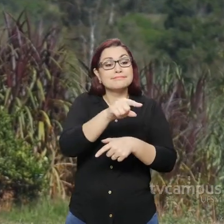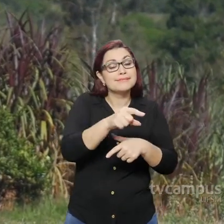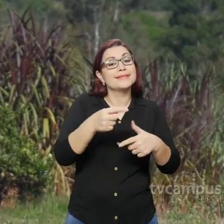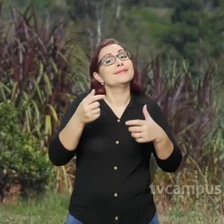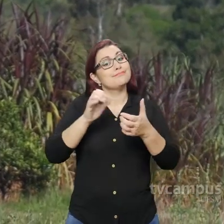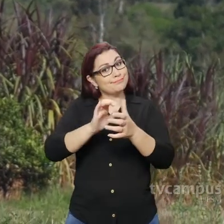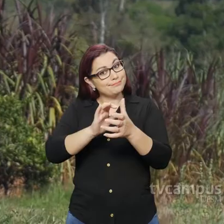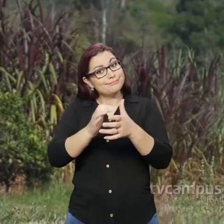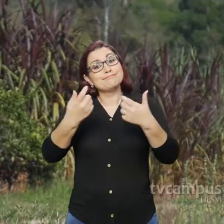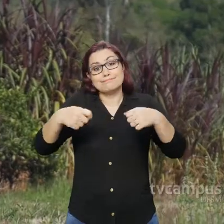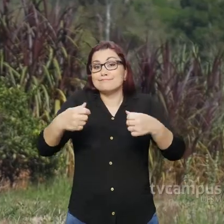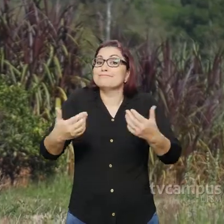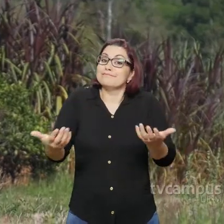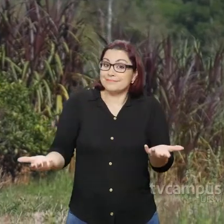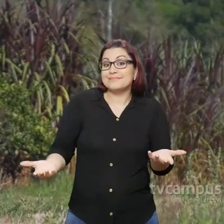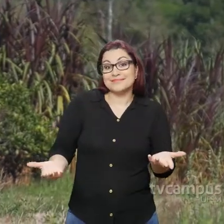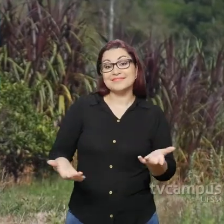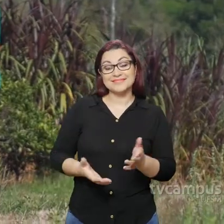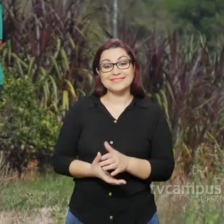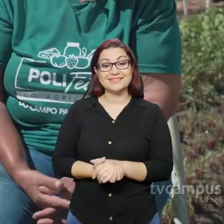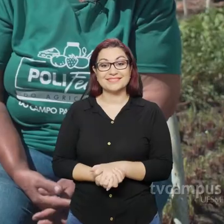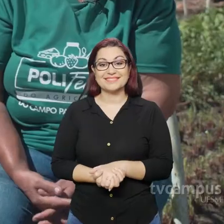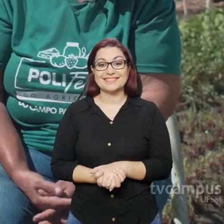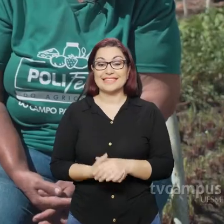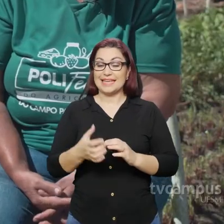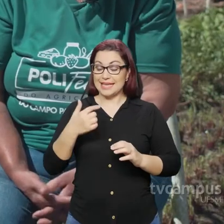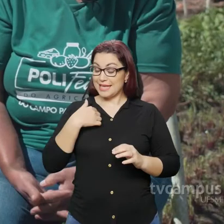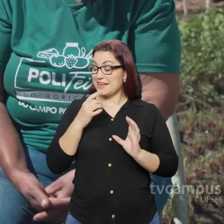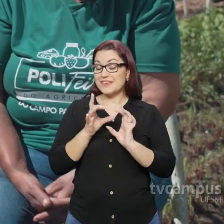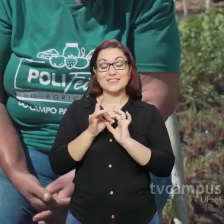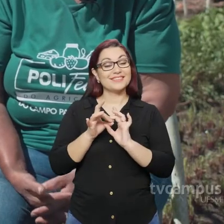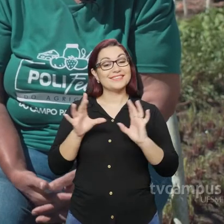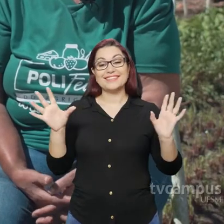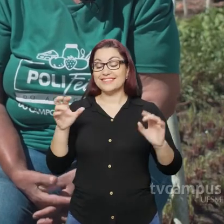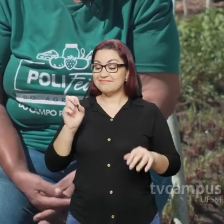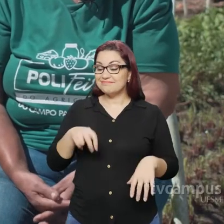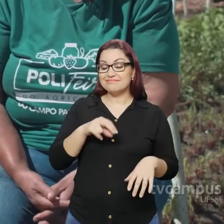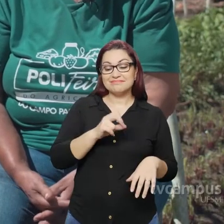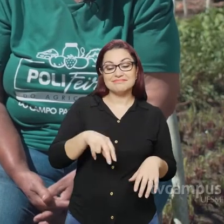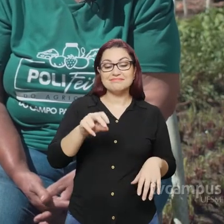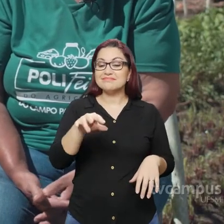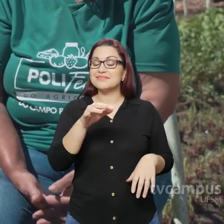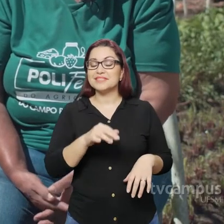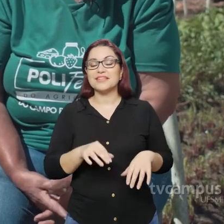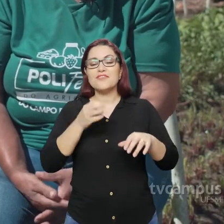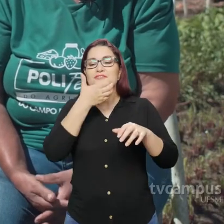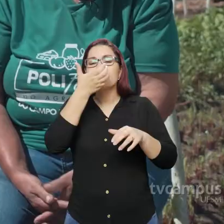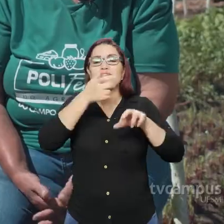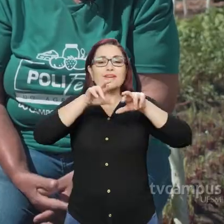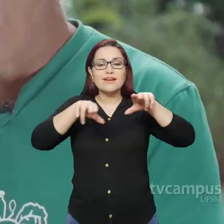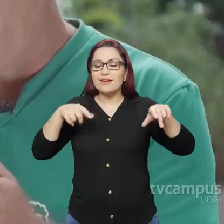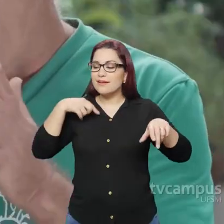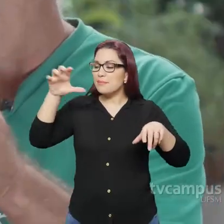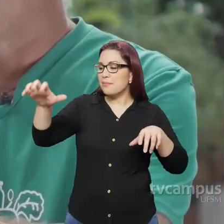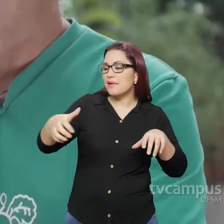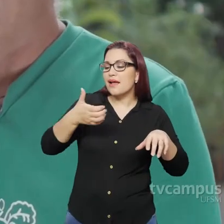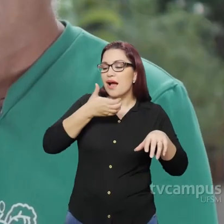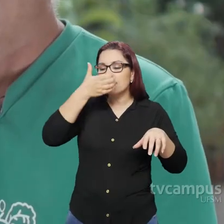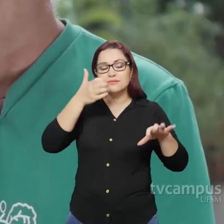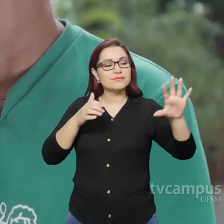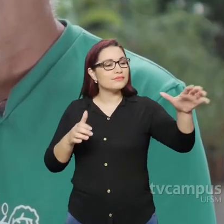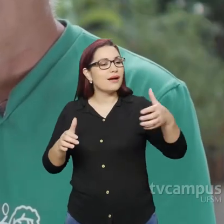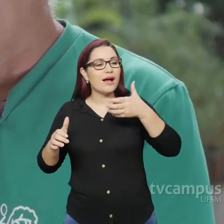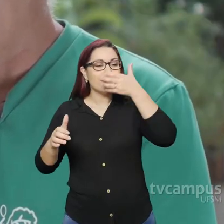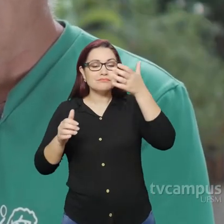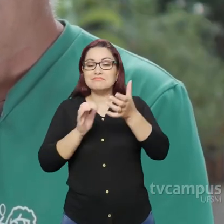Eu tenho essa liberdade que tu pode vir aqui, vir ali, pegar uma fruta e sair comendo. Sem te preocupar em lavar. O foco é